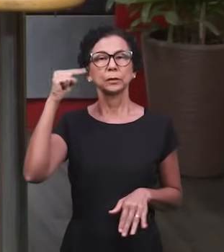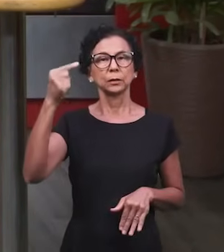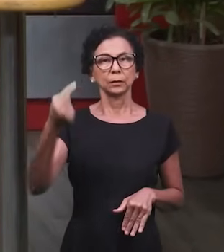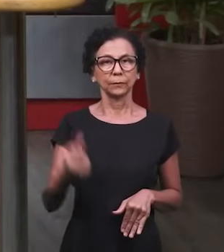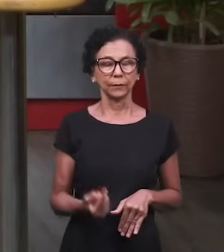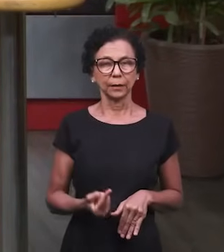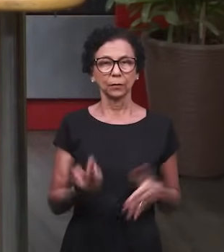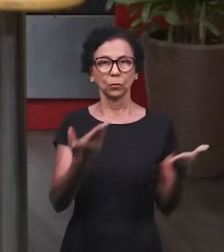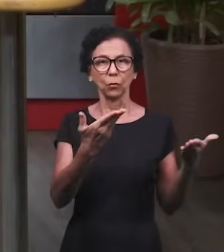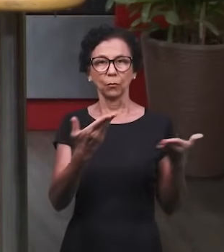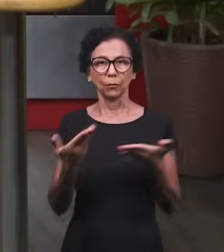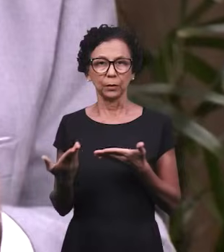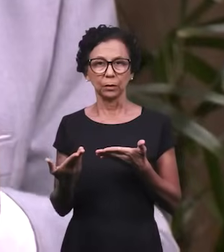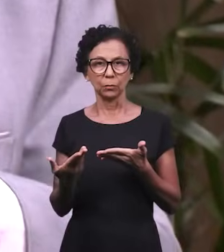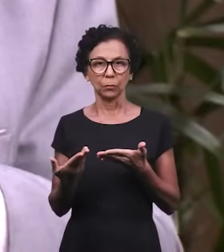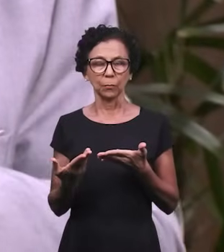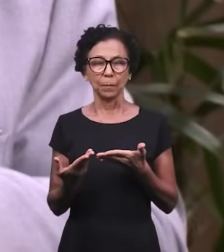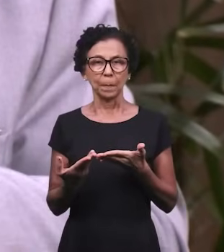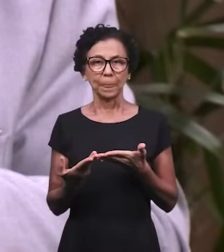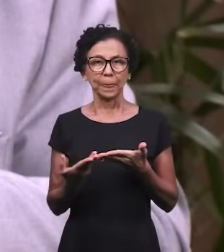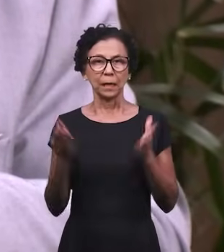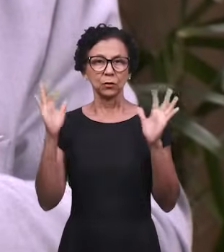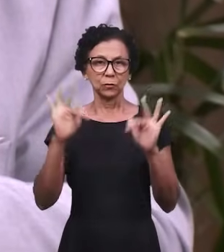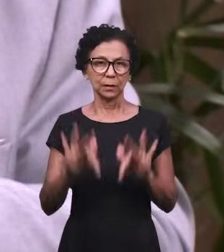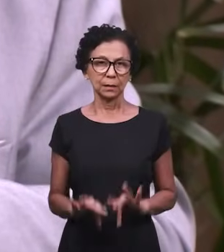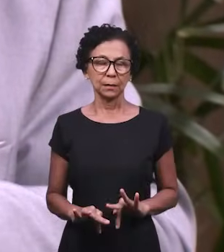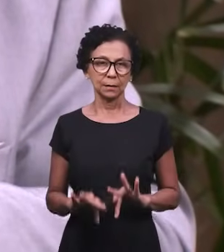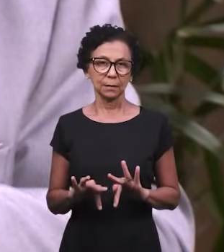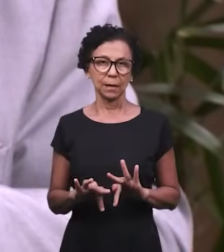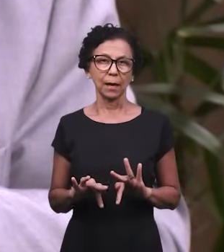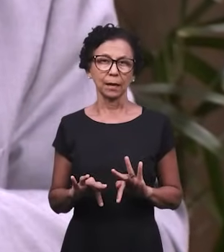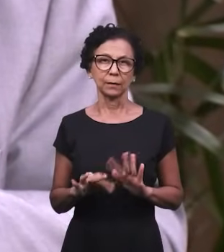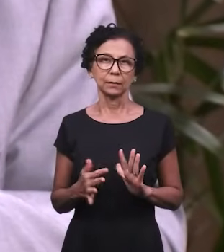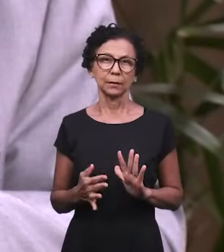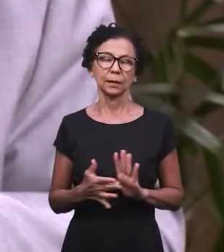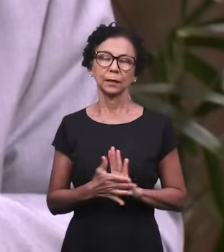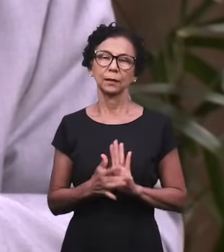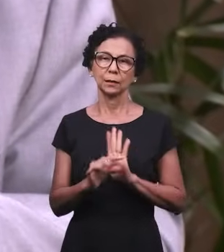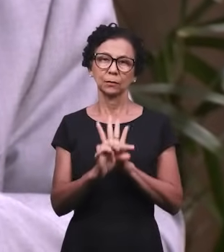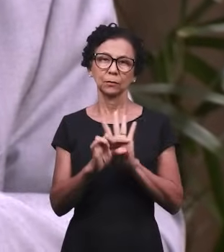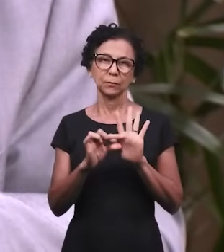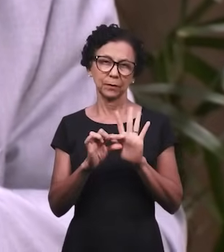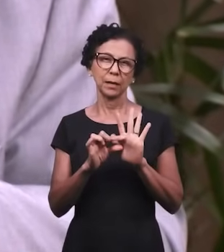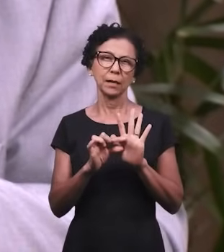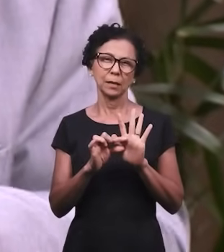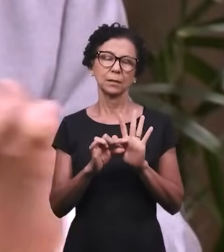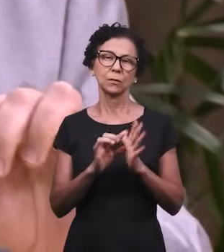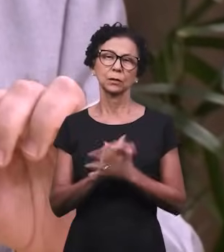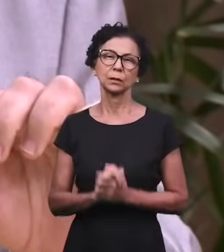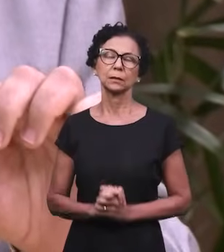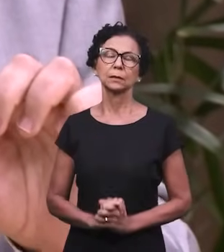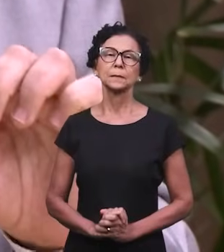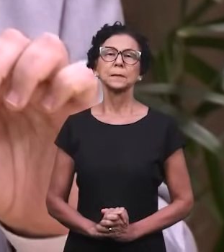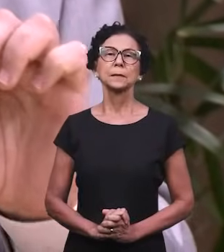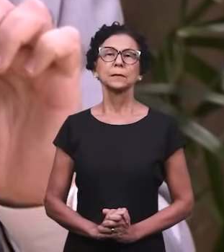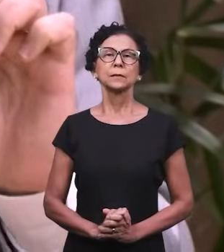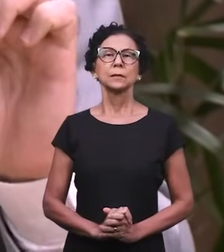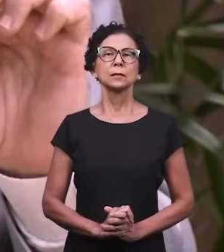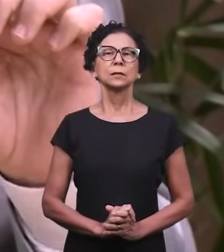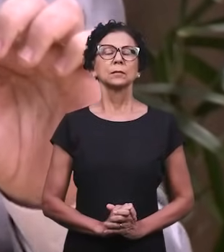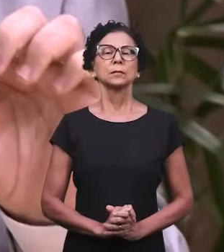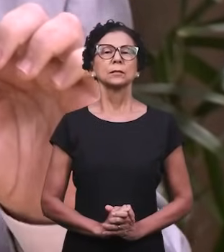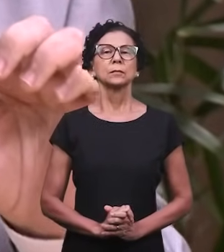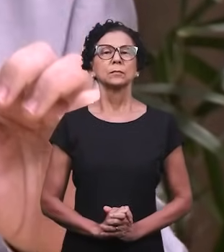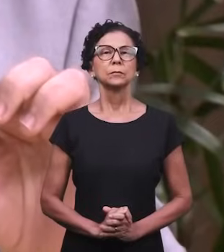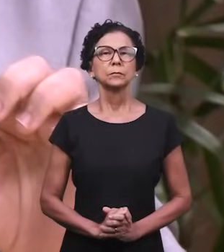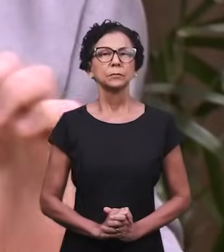finalizarmos Esse verso Porque tem uma uma expressão e importante de ser conhecida que são